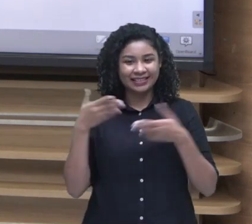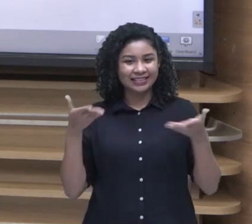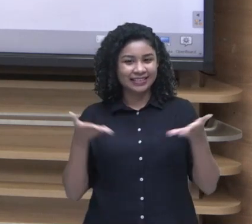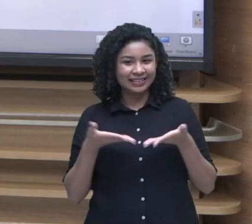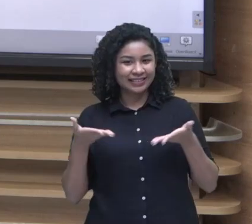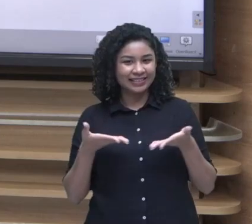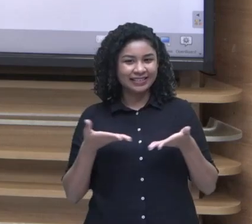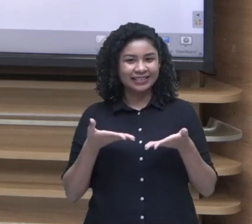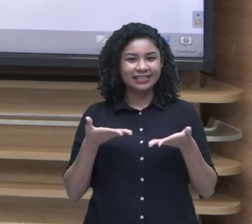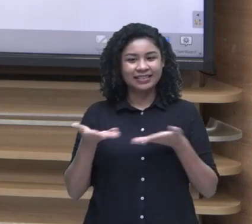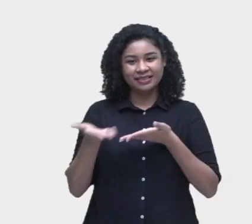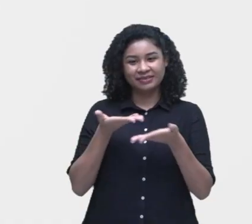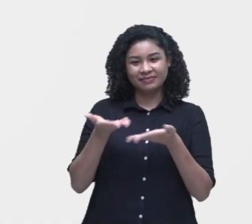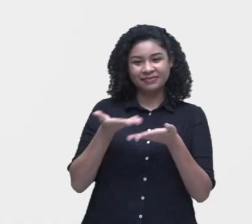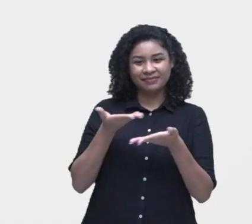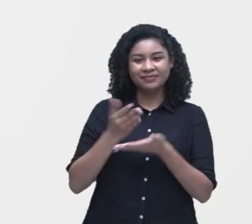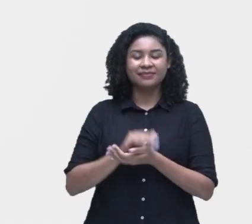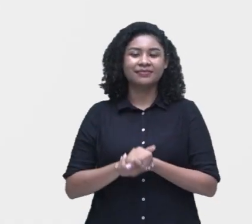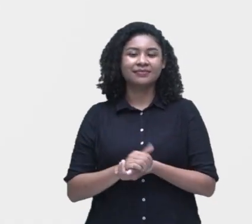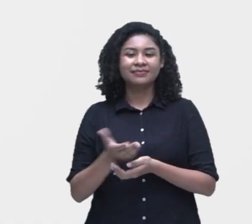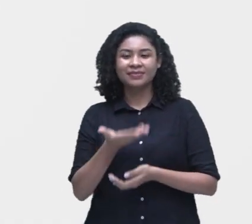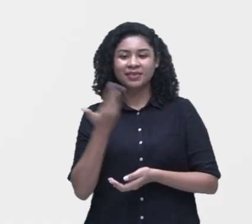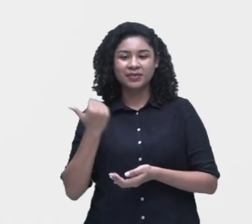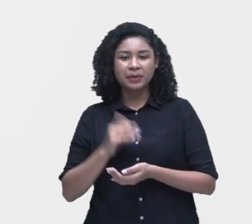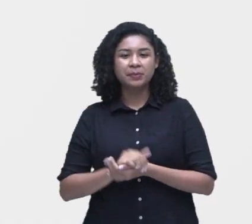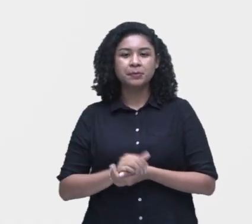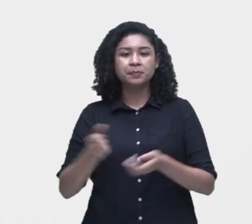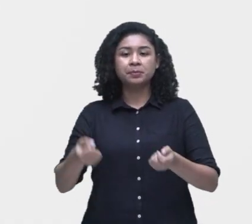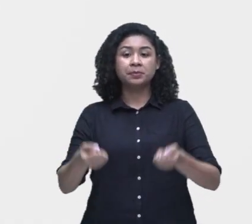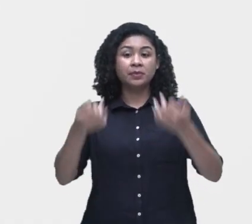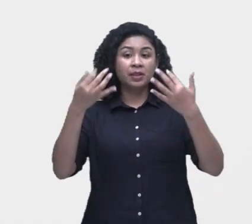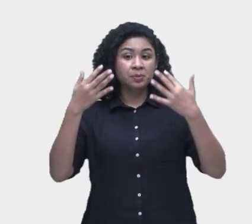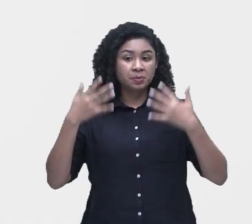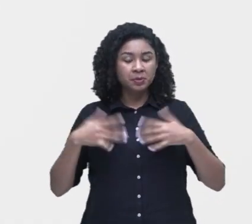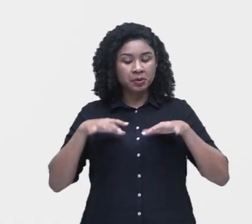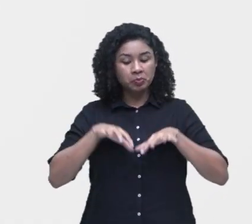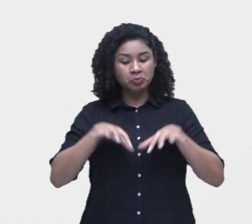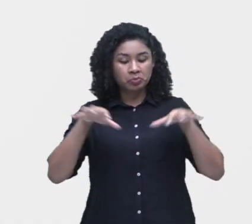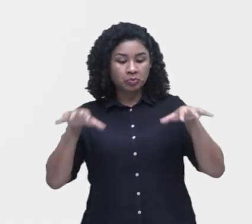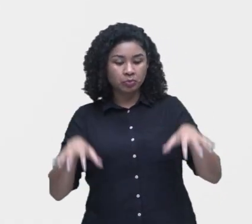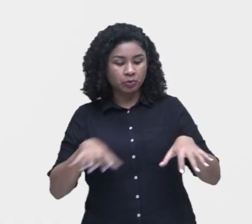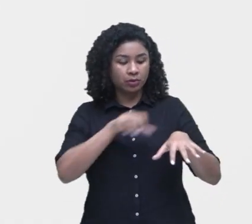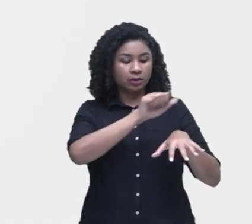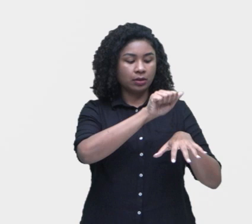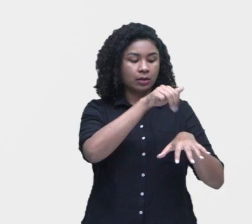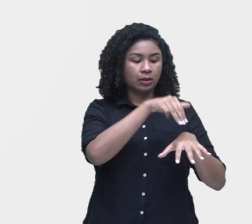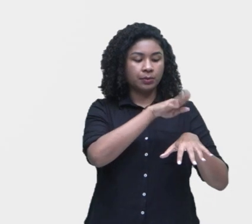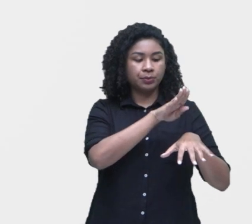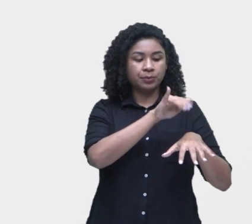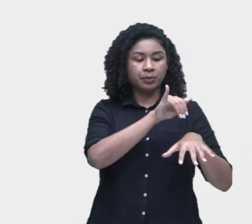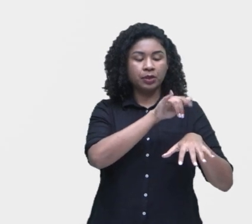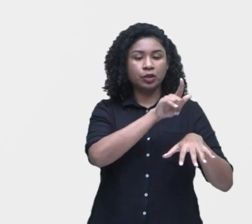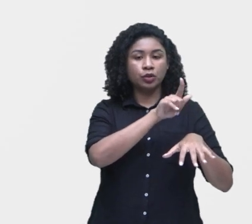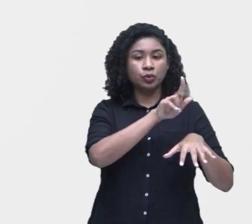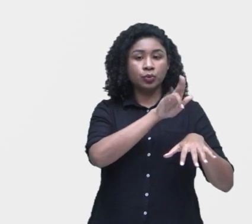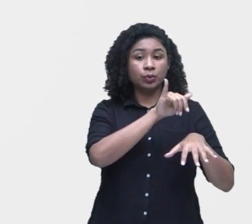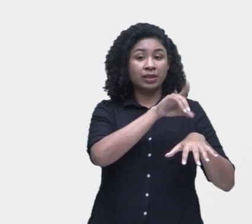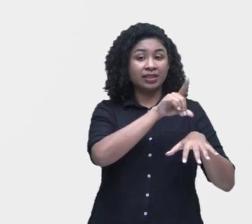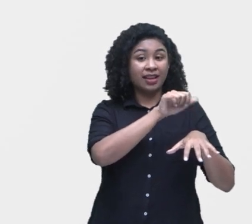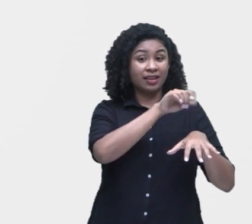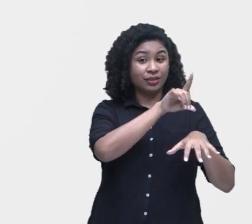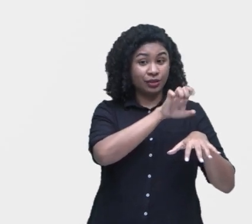dinâmica. Então, vamos lá. Explique a diferença entre ambiguidade e